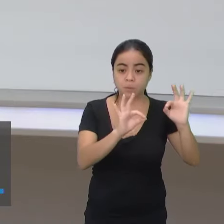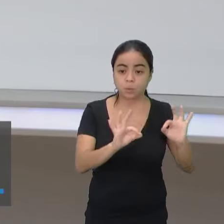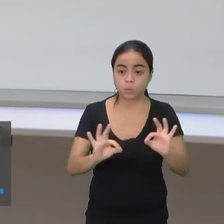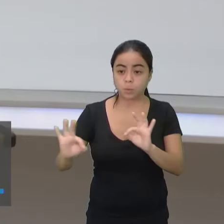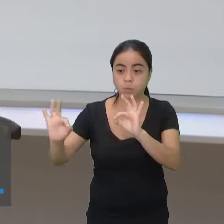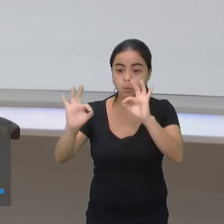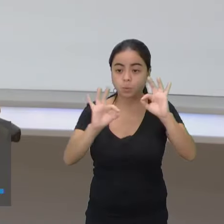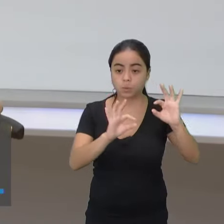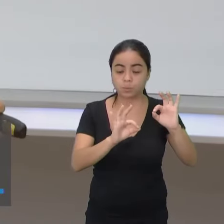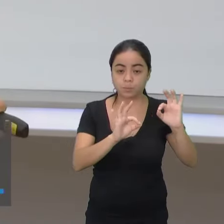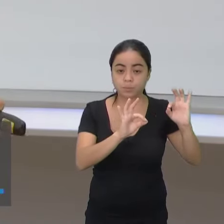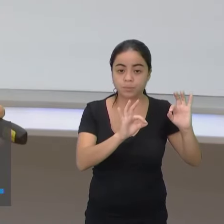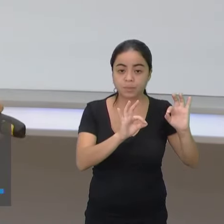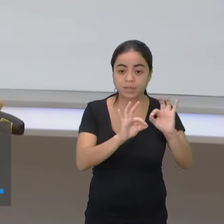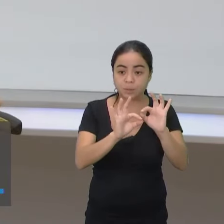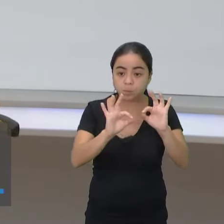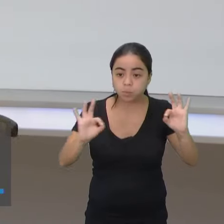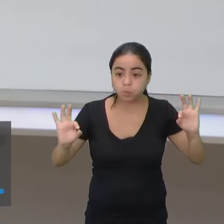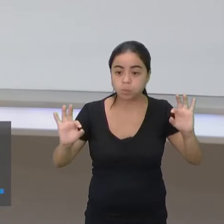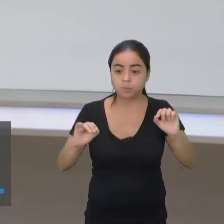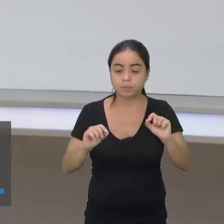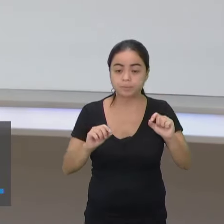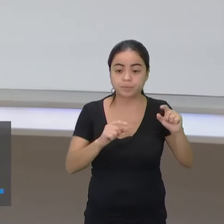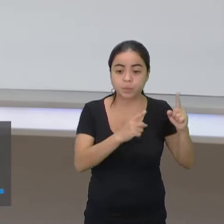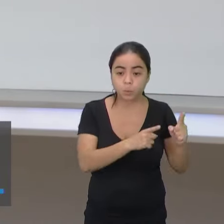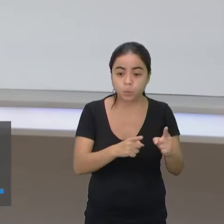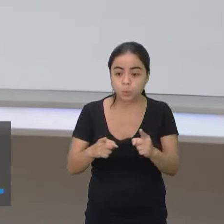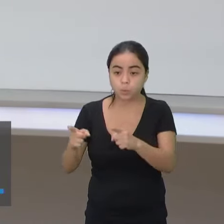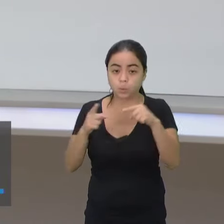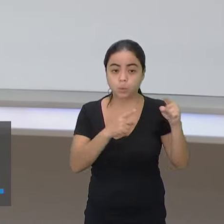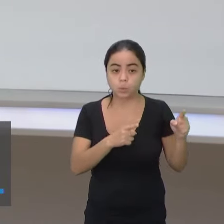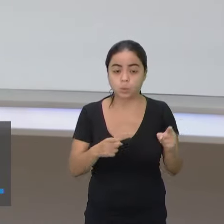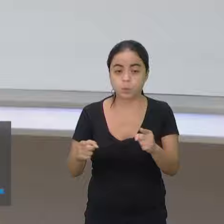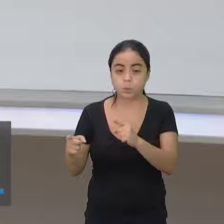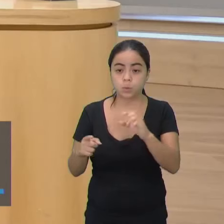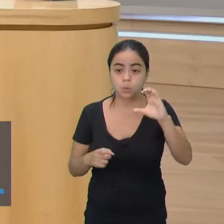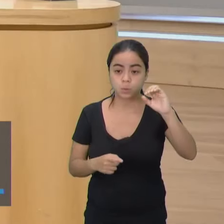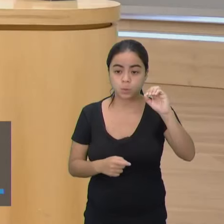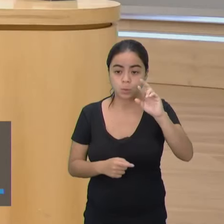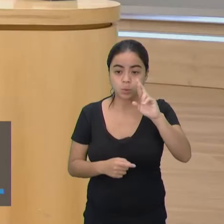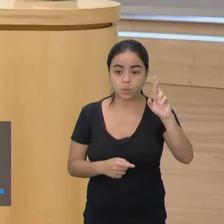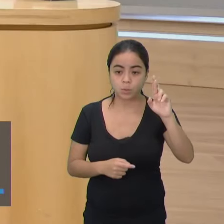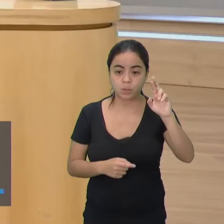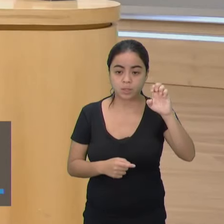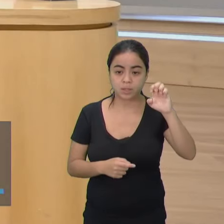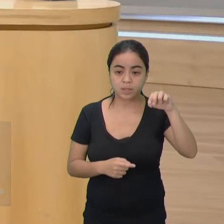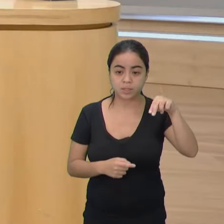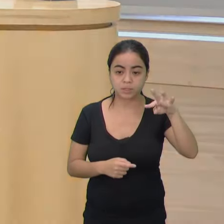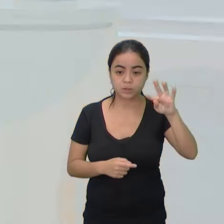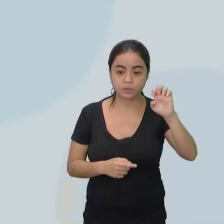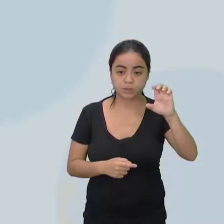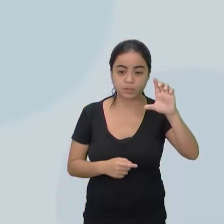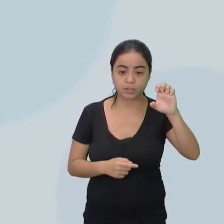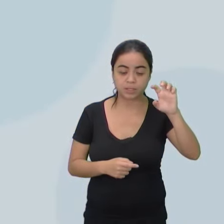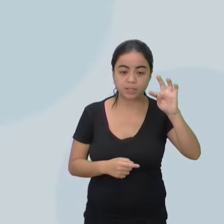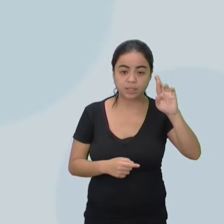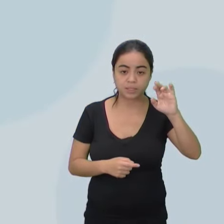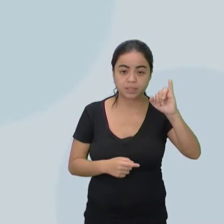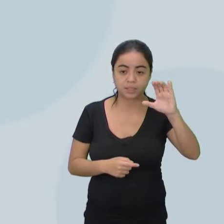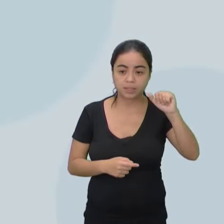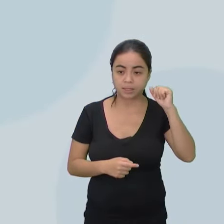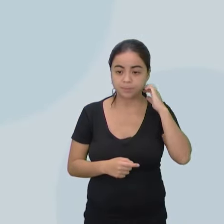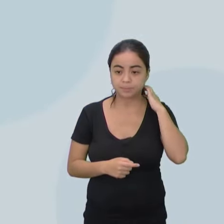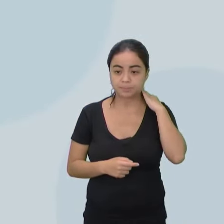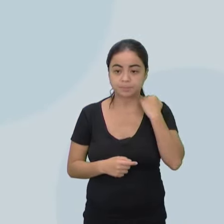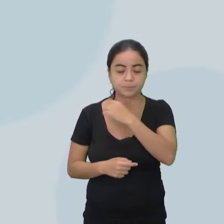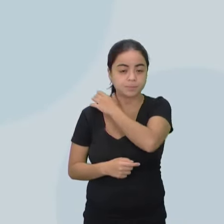sentido é o que a gente chama de corrente elétrica, tá? Vou fazer um desenho aqui para vocês, ó. Suponha que esse pedacinho, peguei um